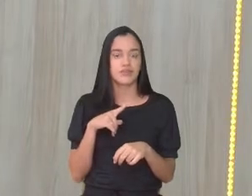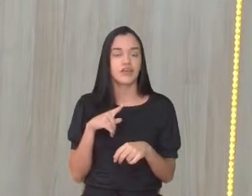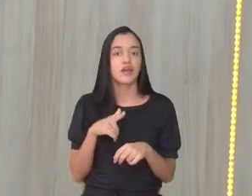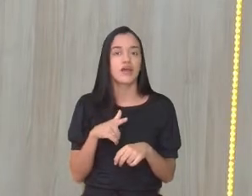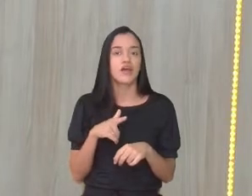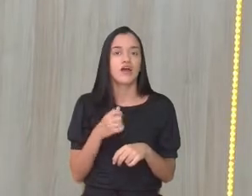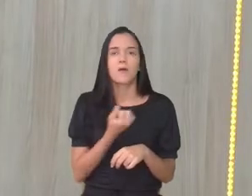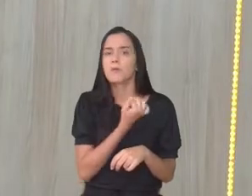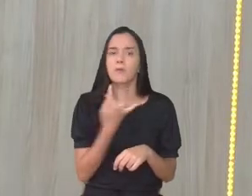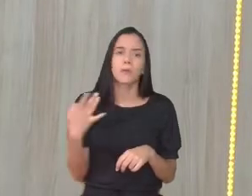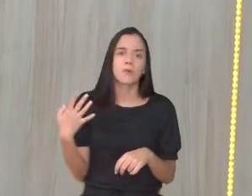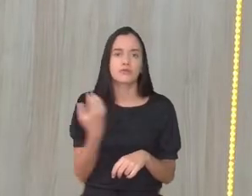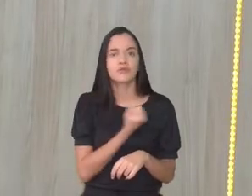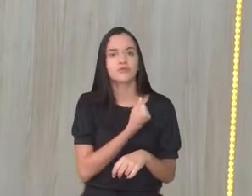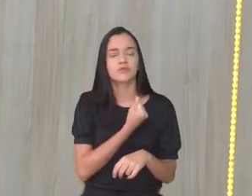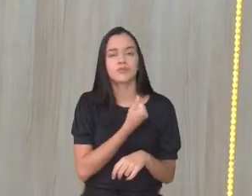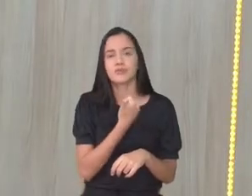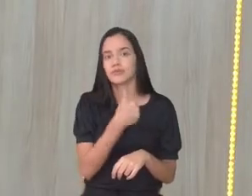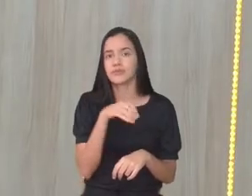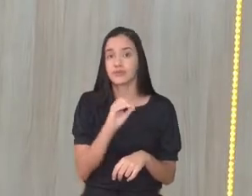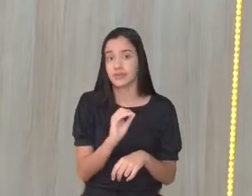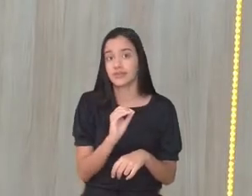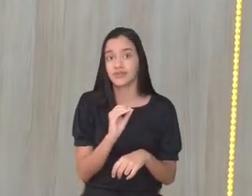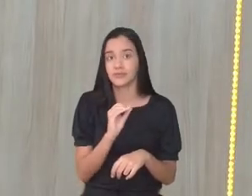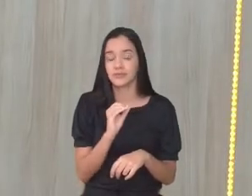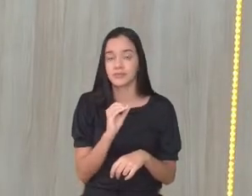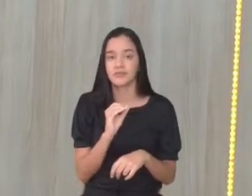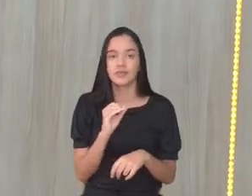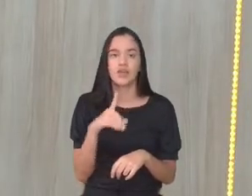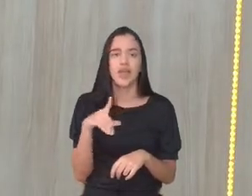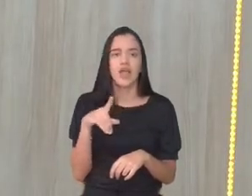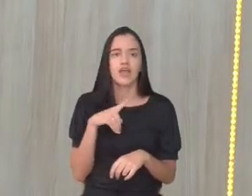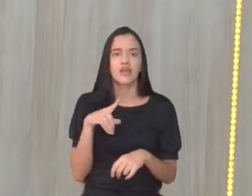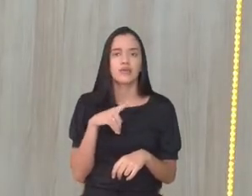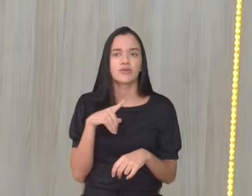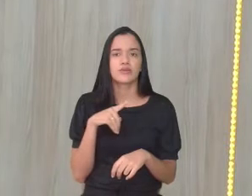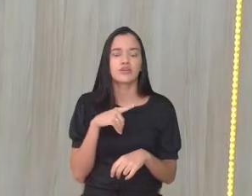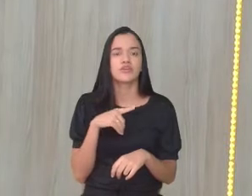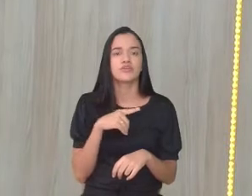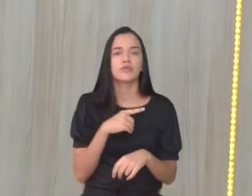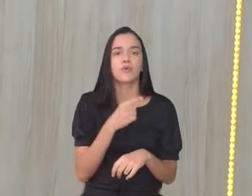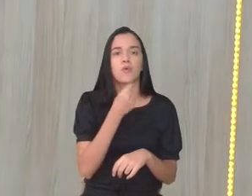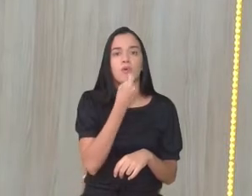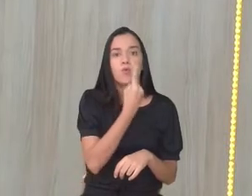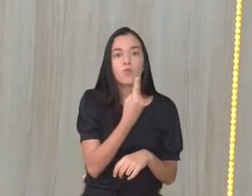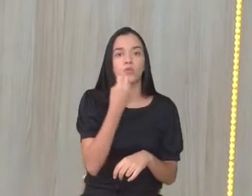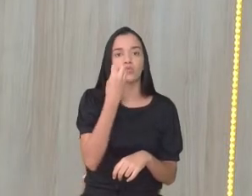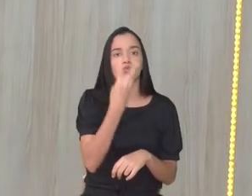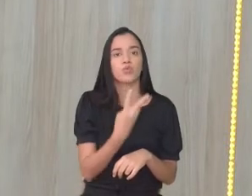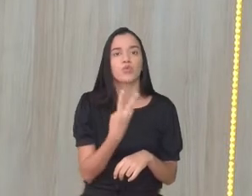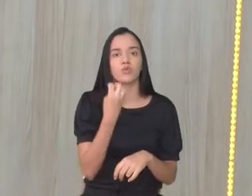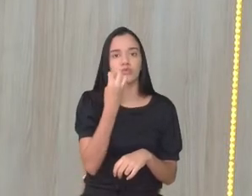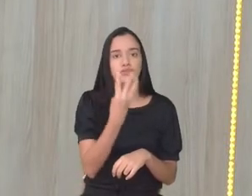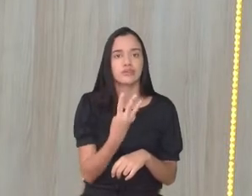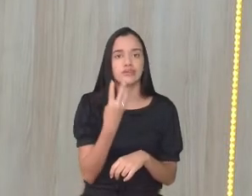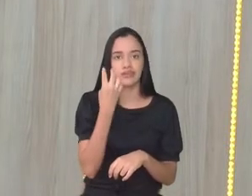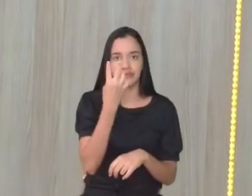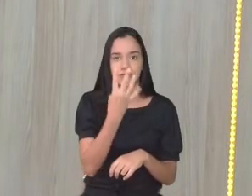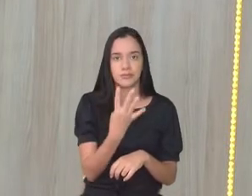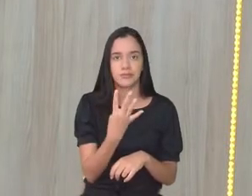aí quantos números 10? Eu tenho um total de 1, 2,